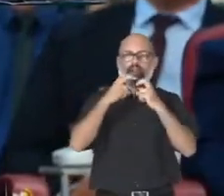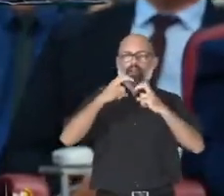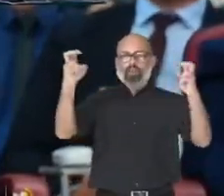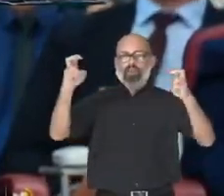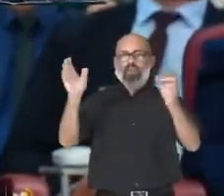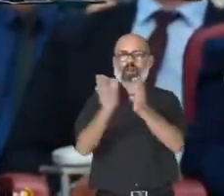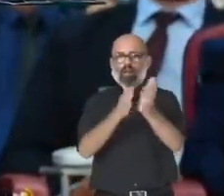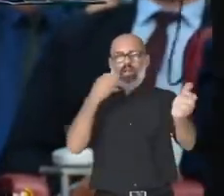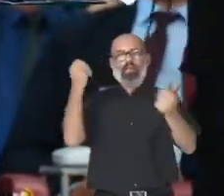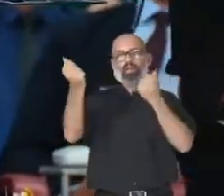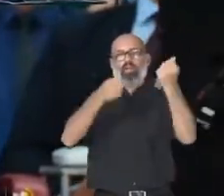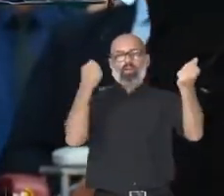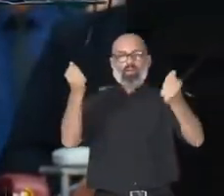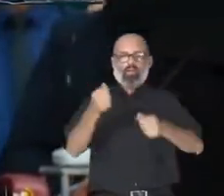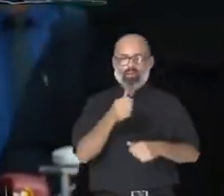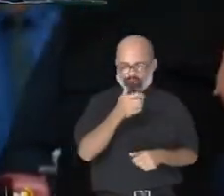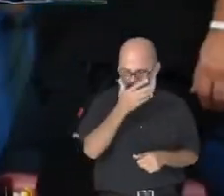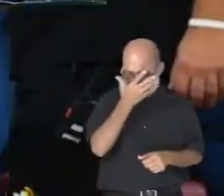Deus, por favor, comigo.